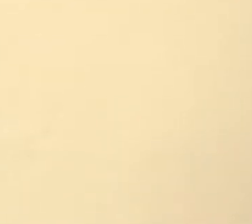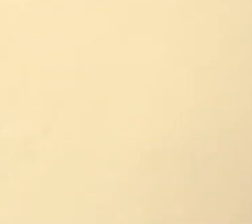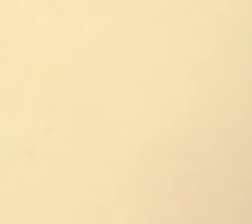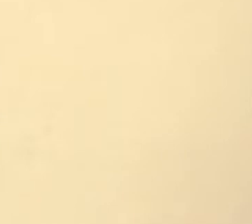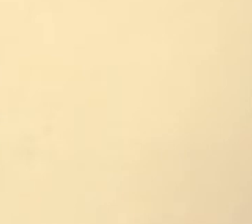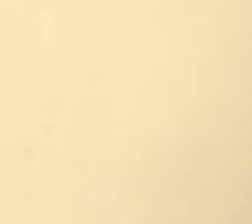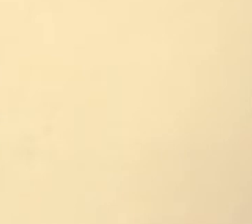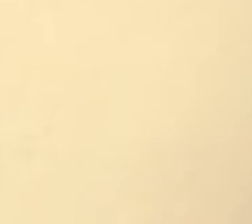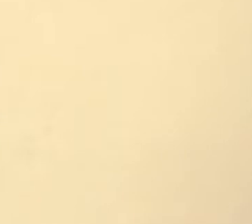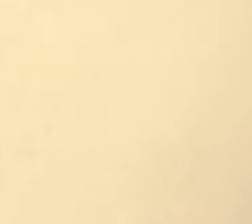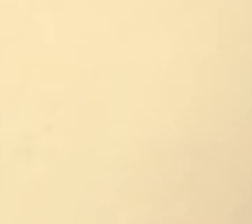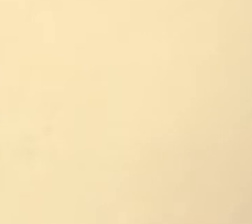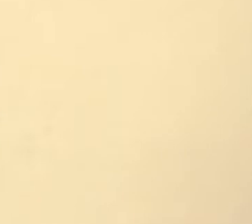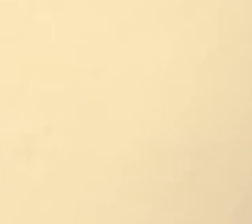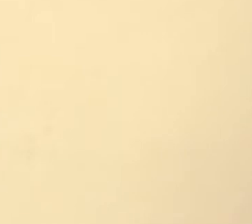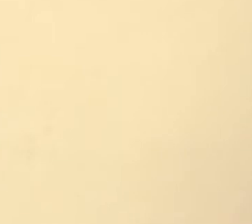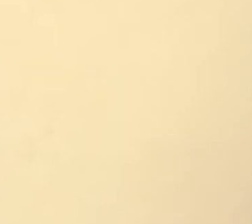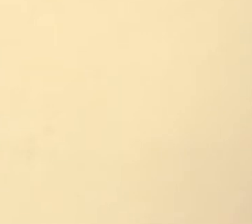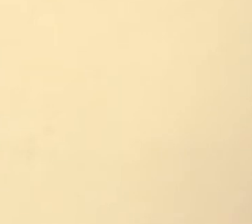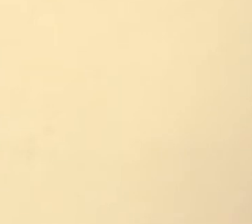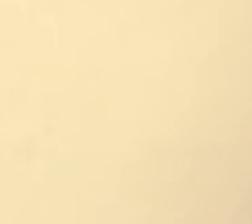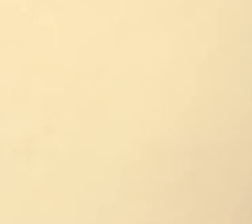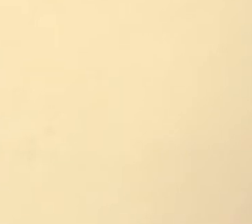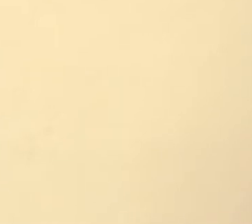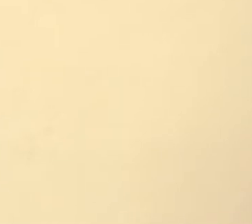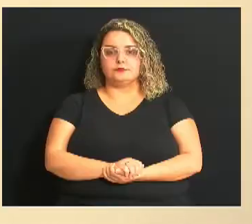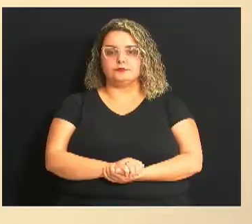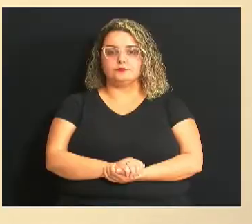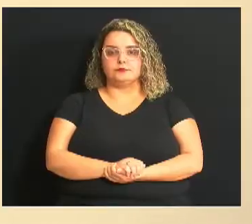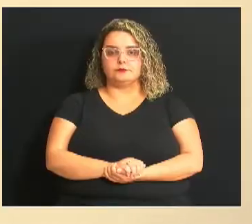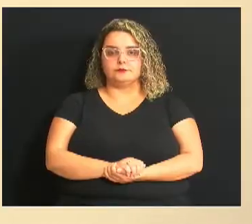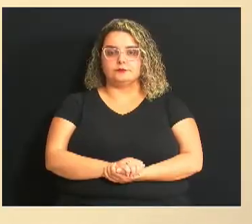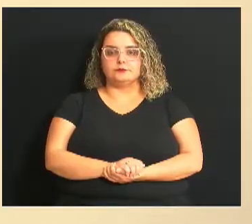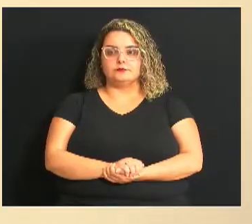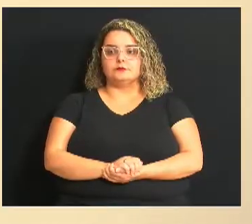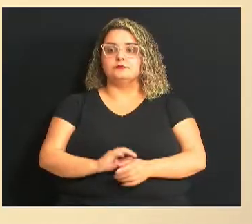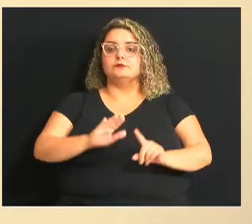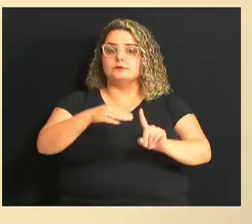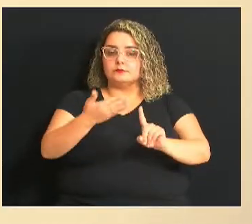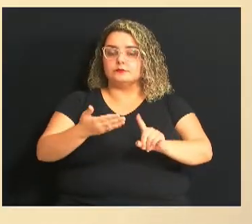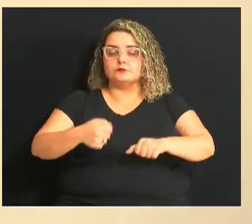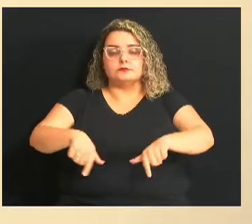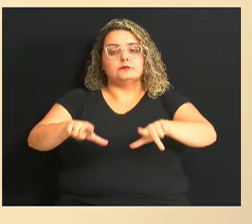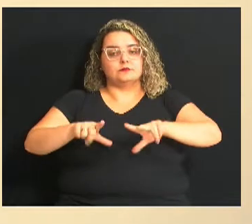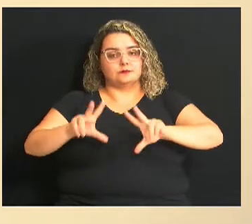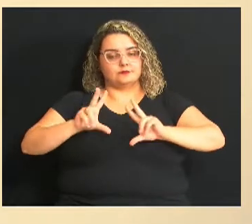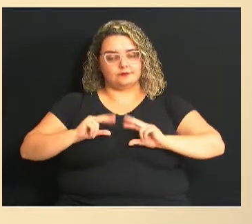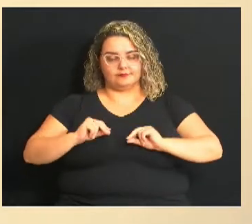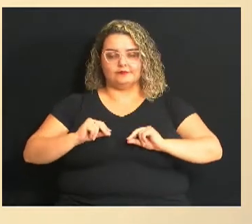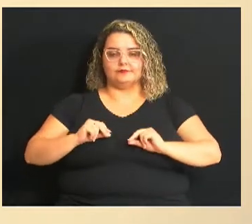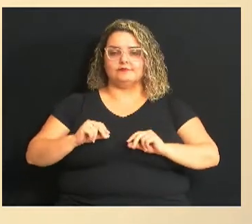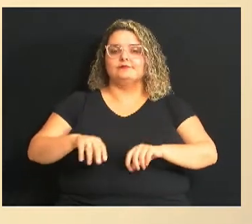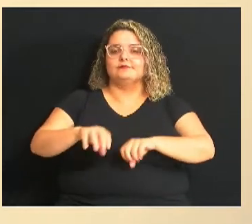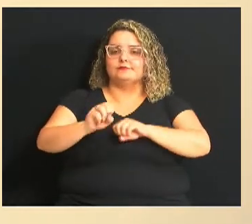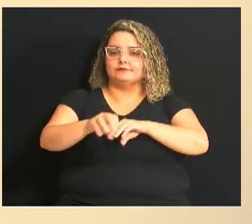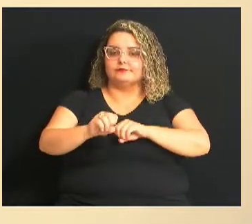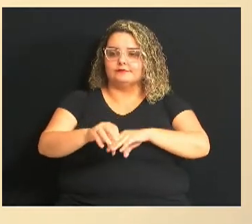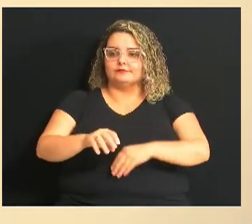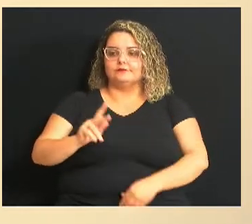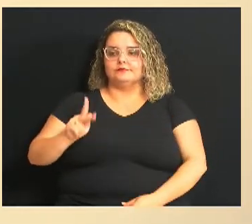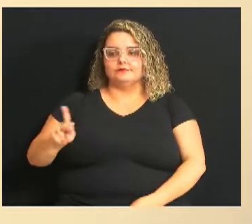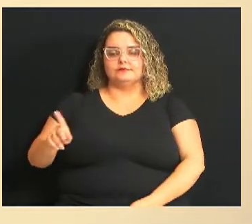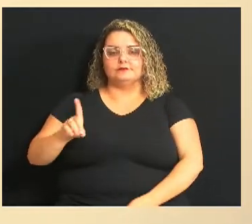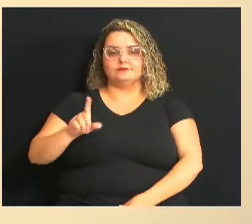Câmara Municipal de Campinas para homenagear com a entrega de diploma de mérito educacional